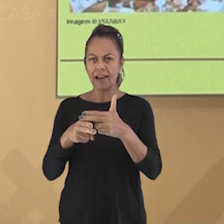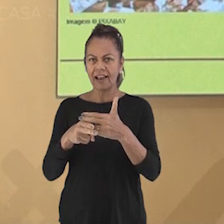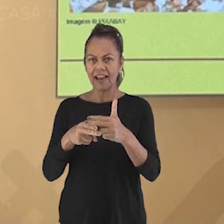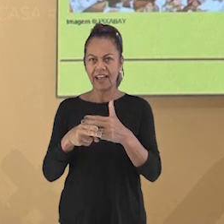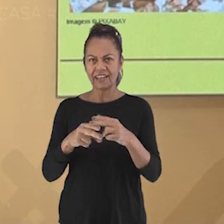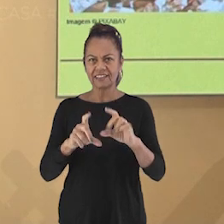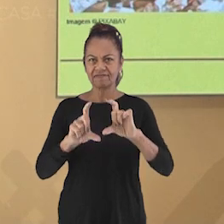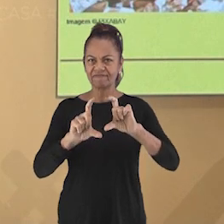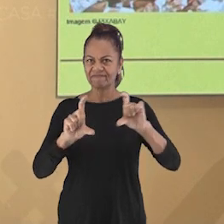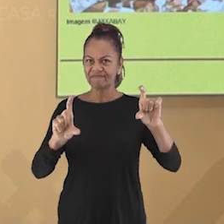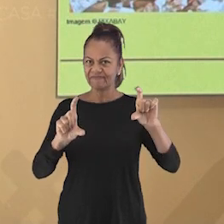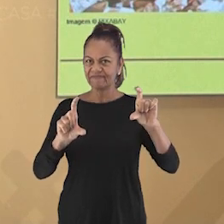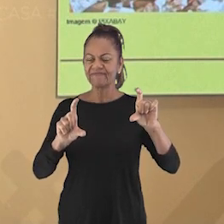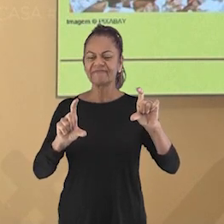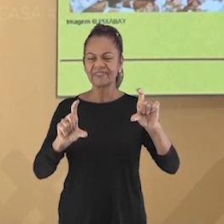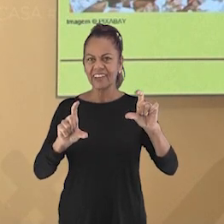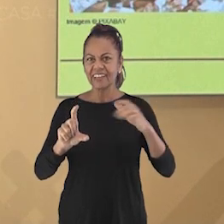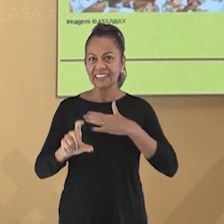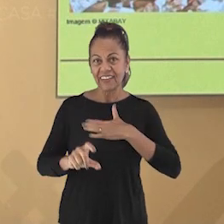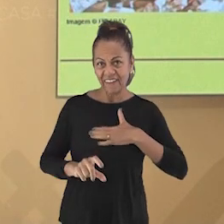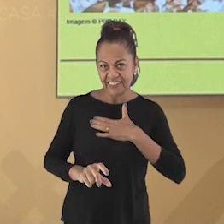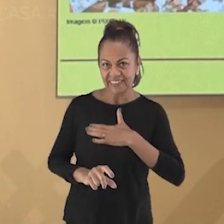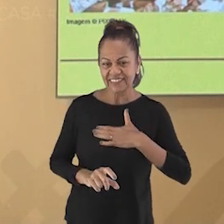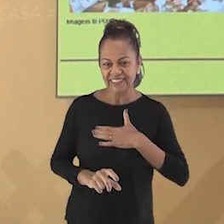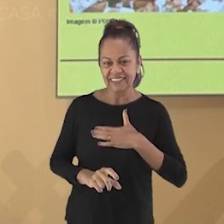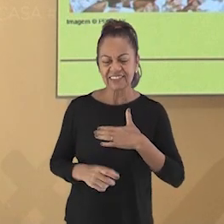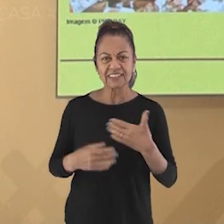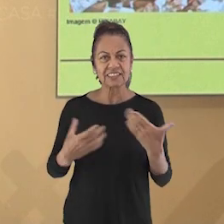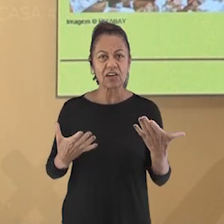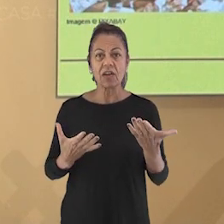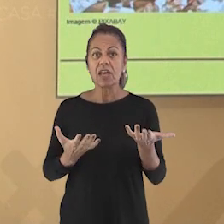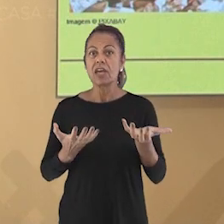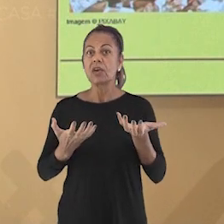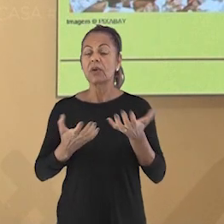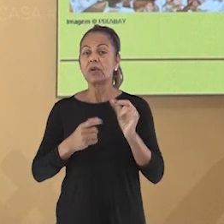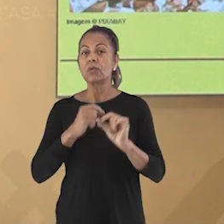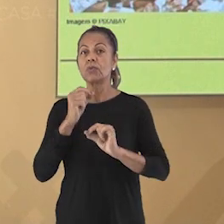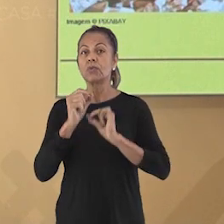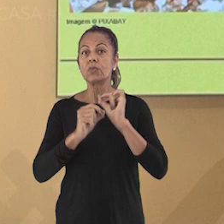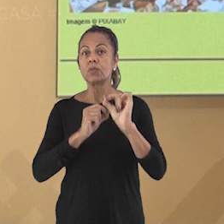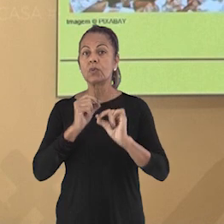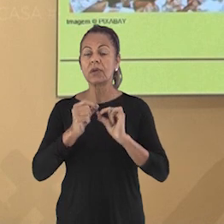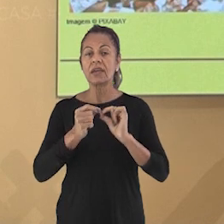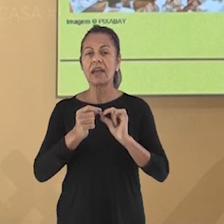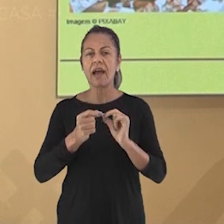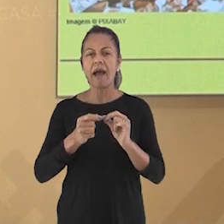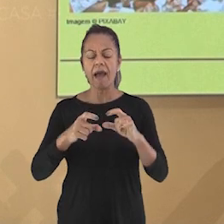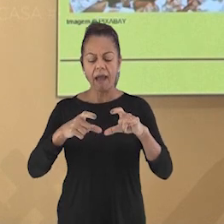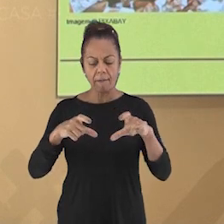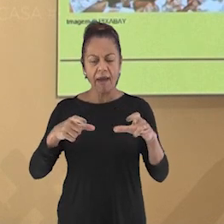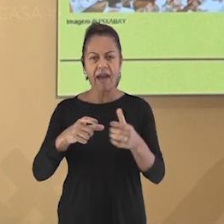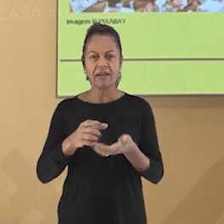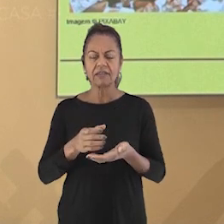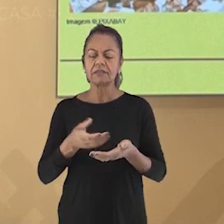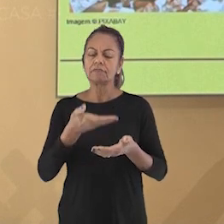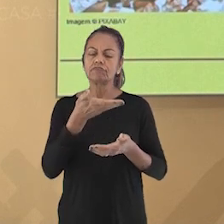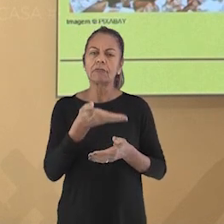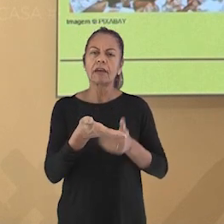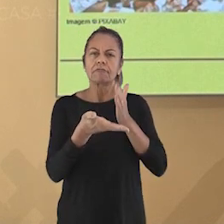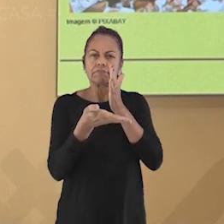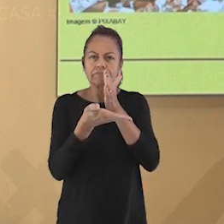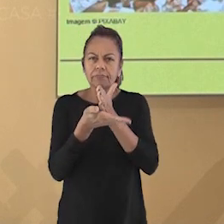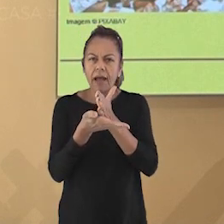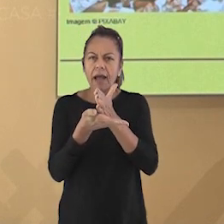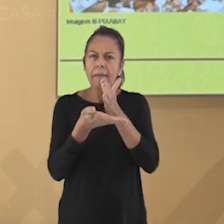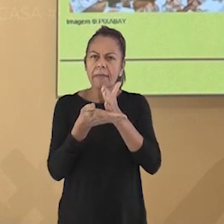aí gosta de barra de chocolate? Só que eu quero comer essa barra aos poucos, para saborear e